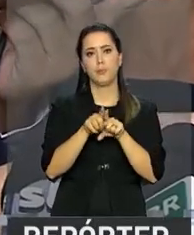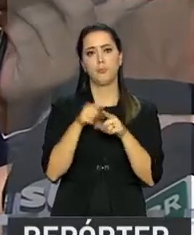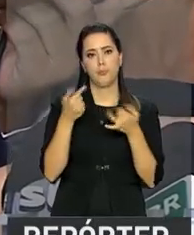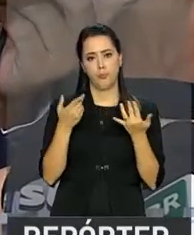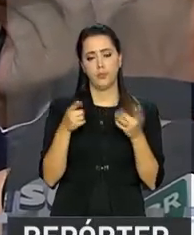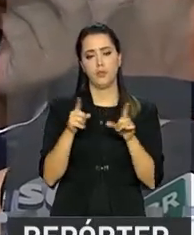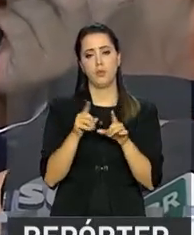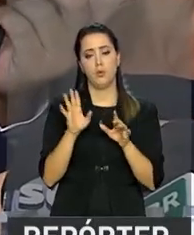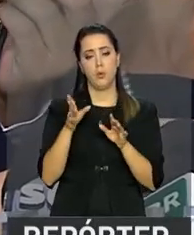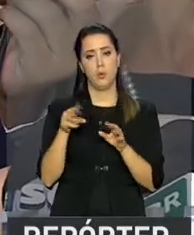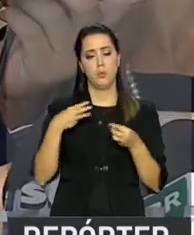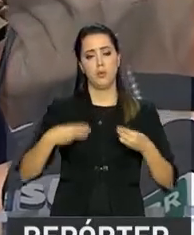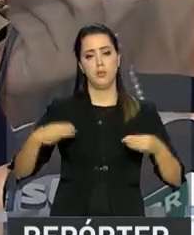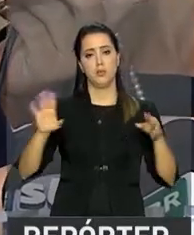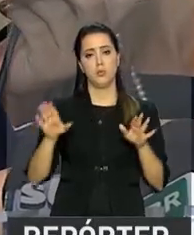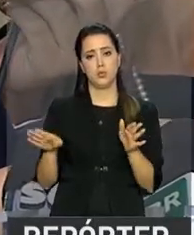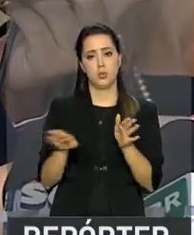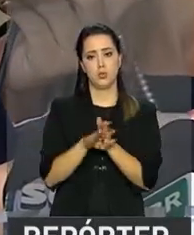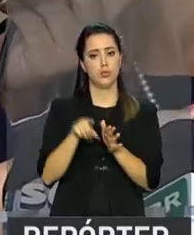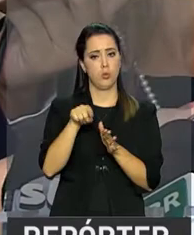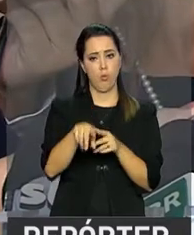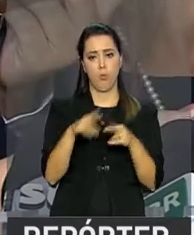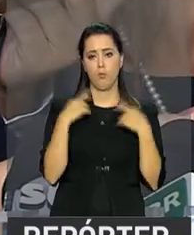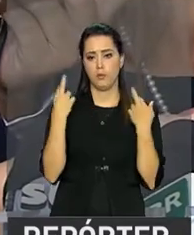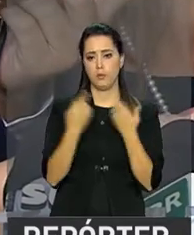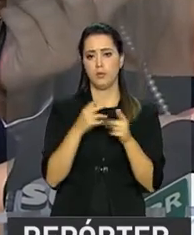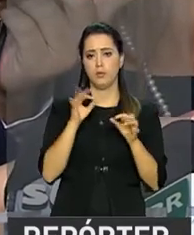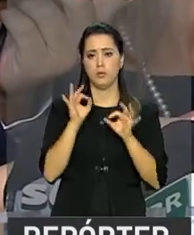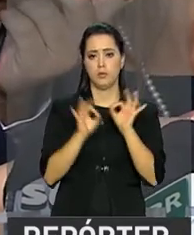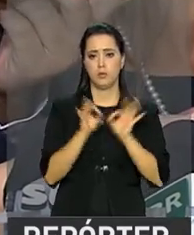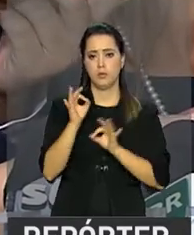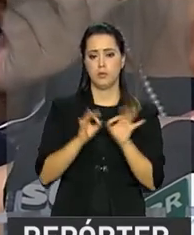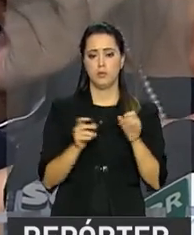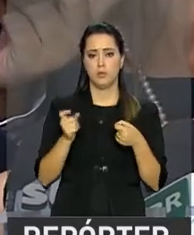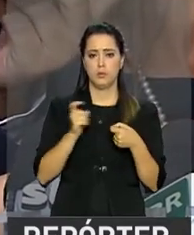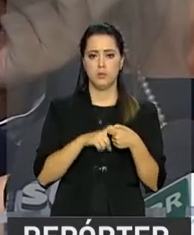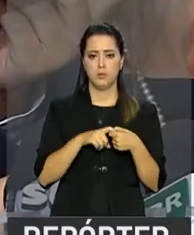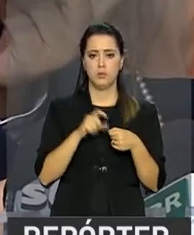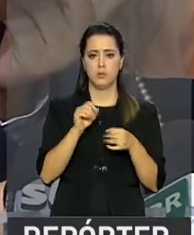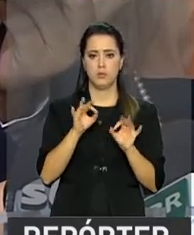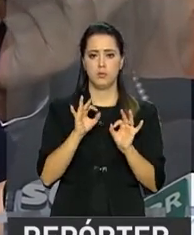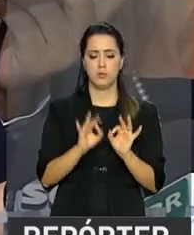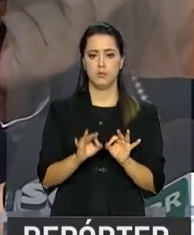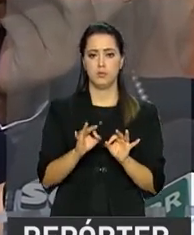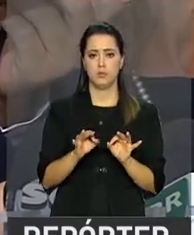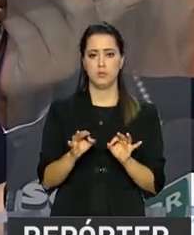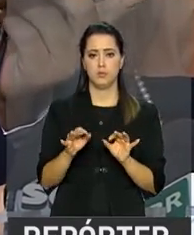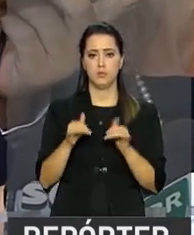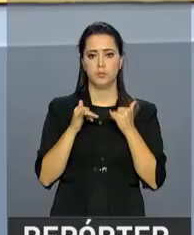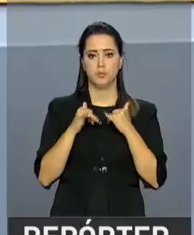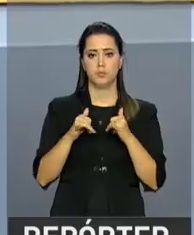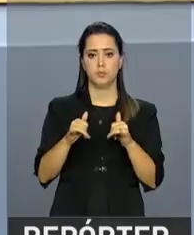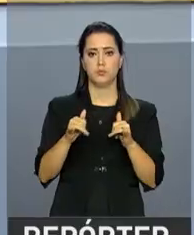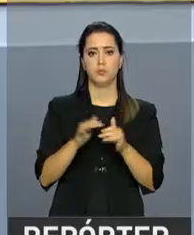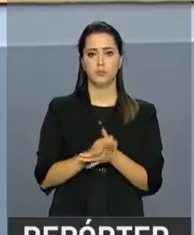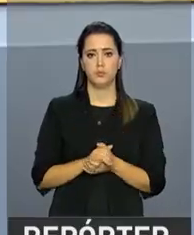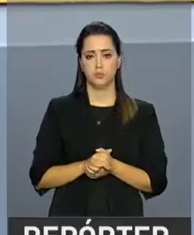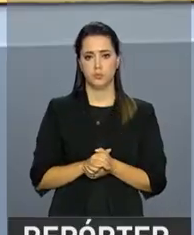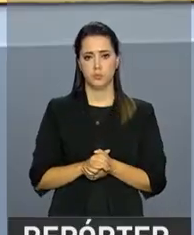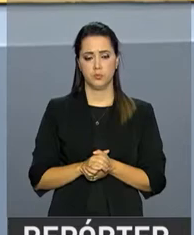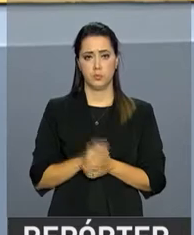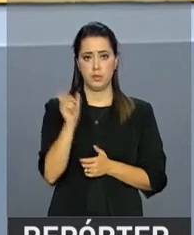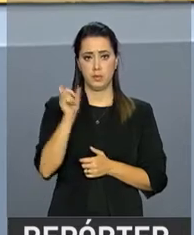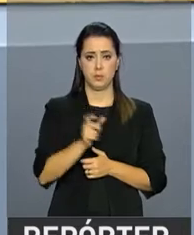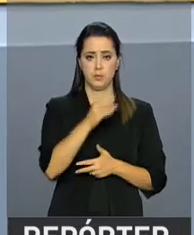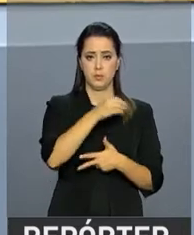que pudesse comandar o trabalho de recuperação para restabelecer a conexão dali os candidatos que vão participar do exame nacional